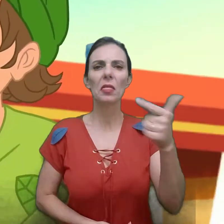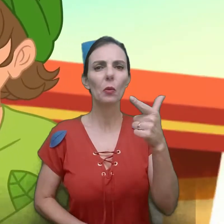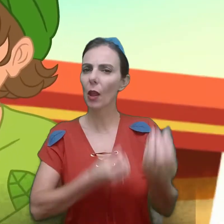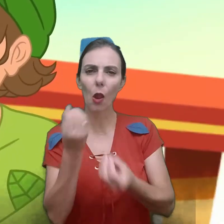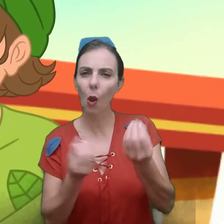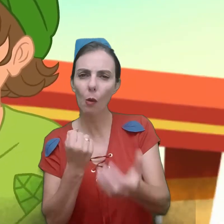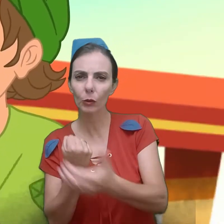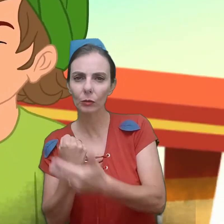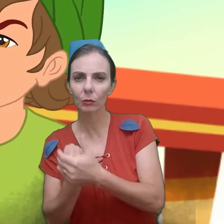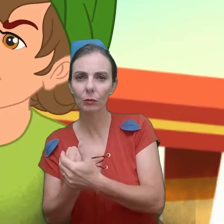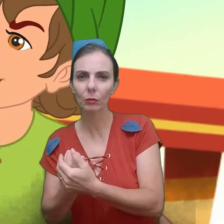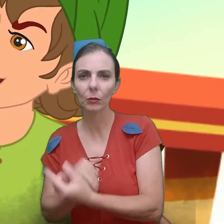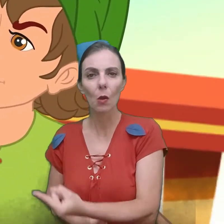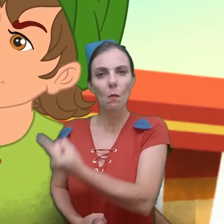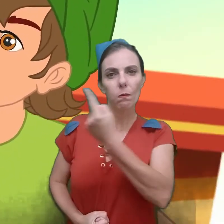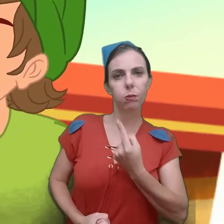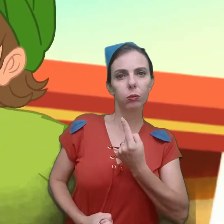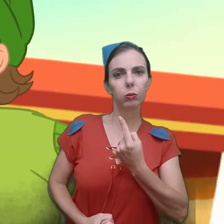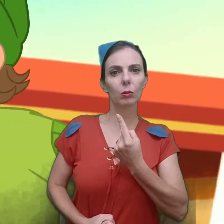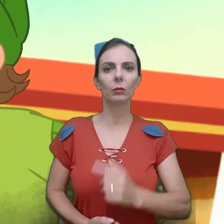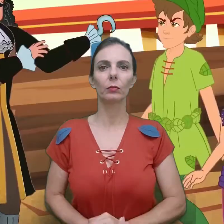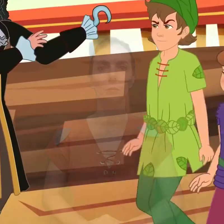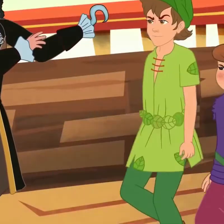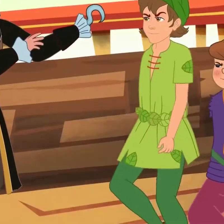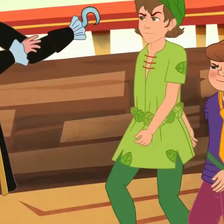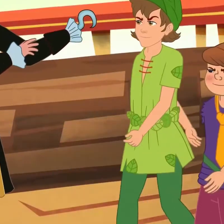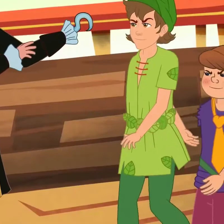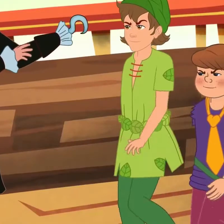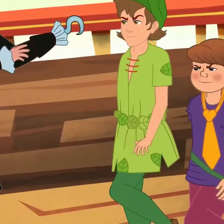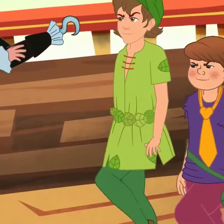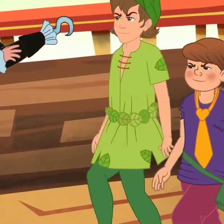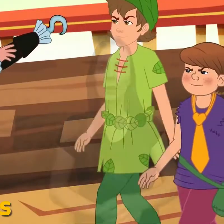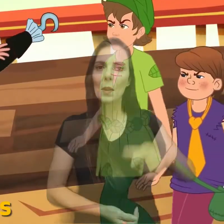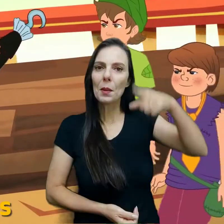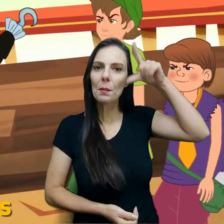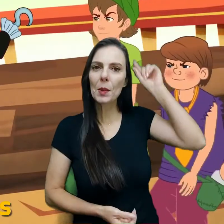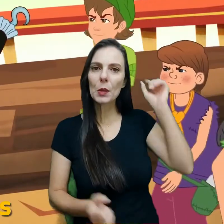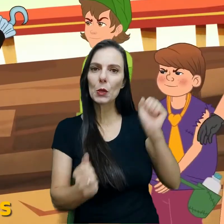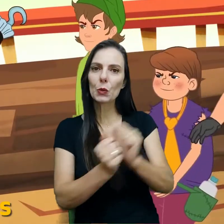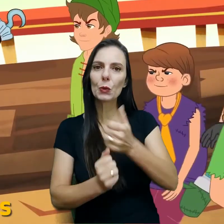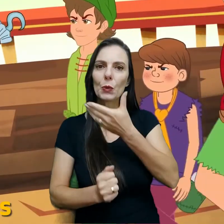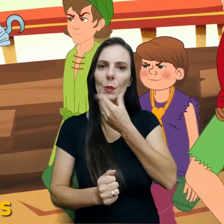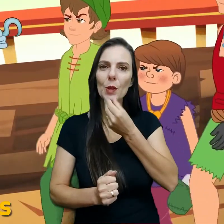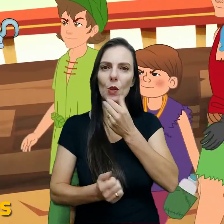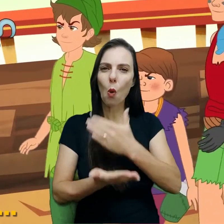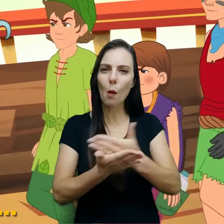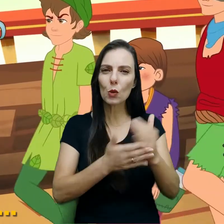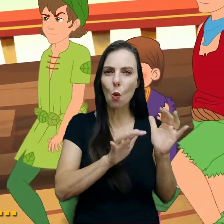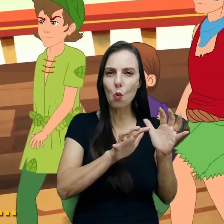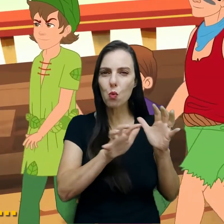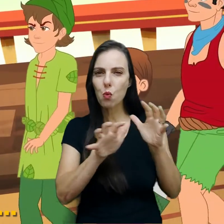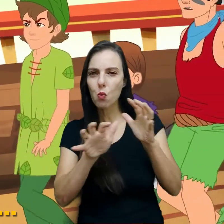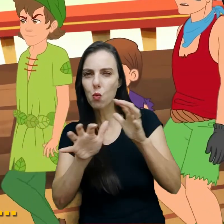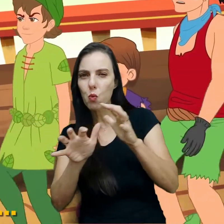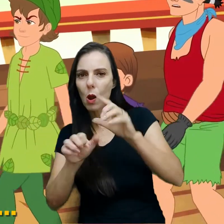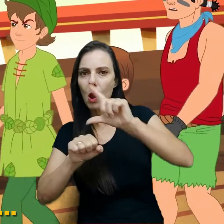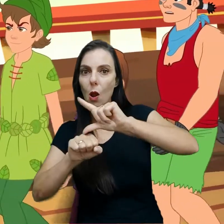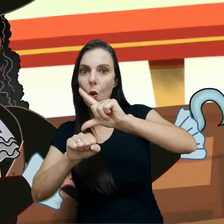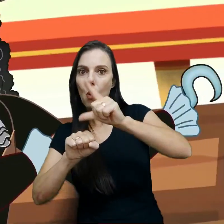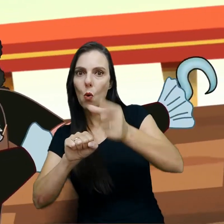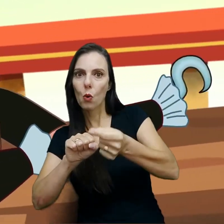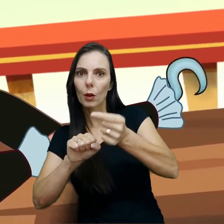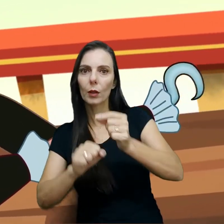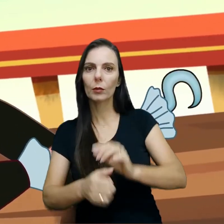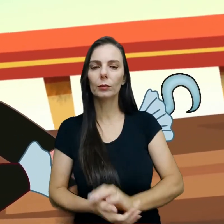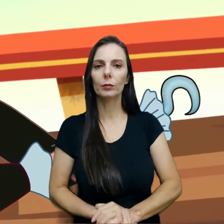Não tem como se esconder, Hook! Se entregue! Peter e os garotos perdidos começaram a atacar Hook,